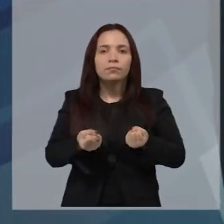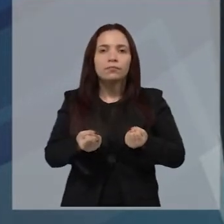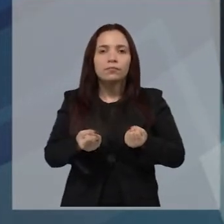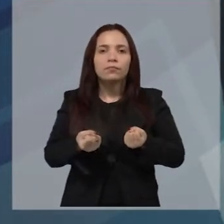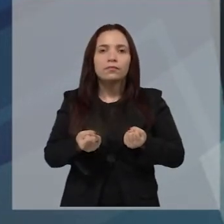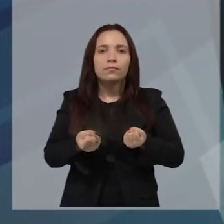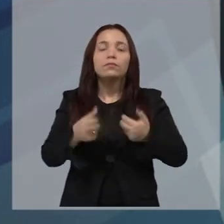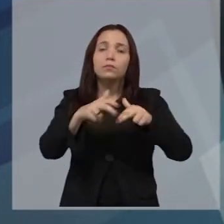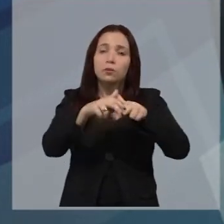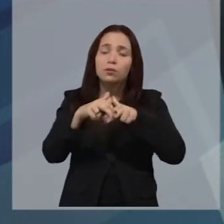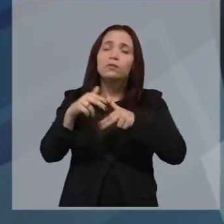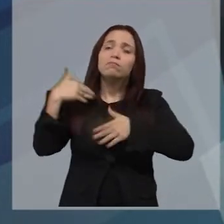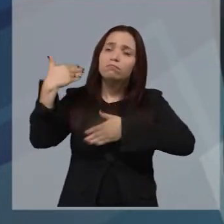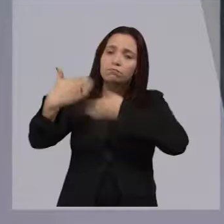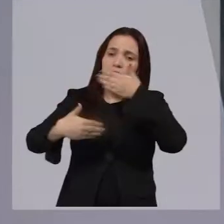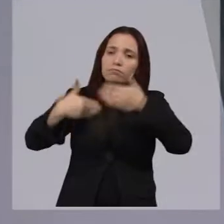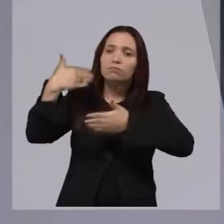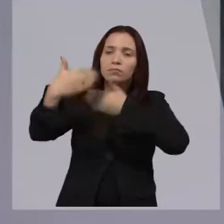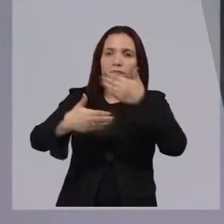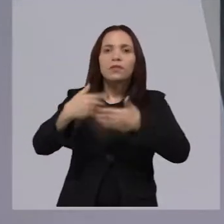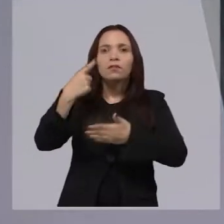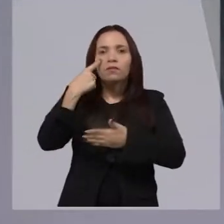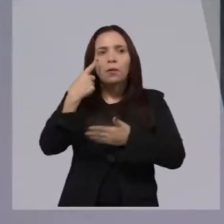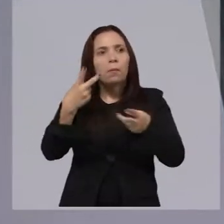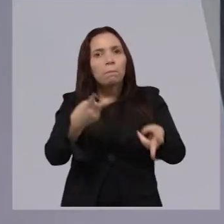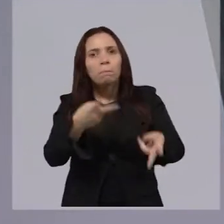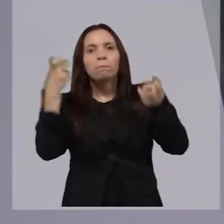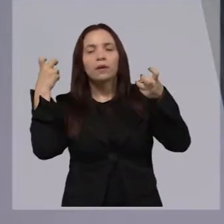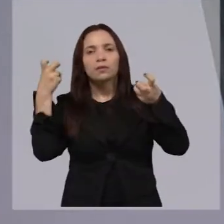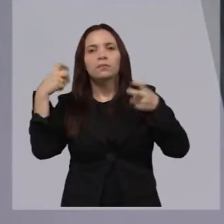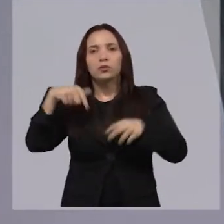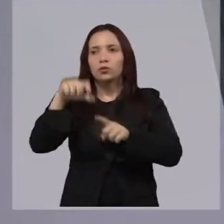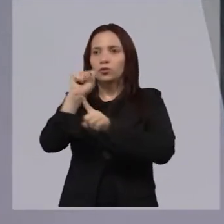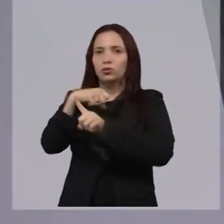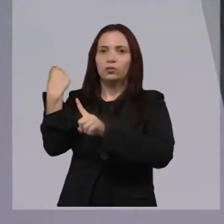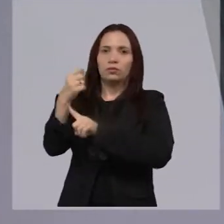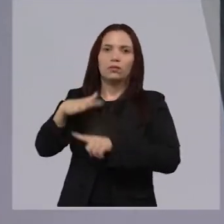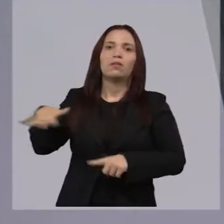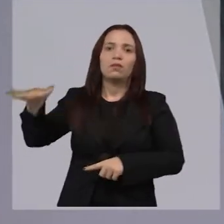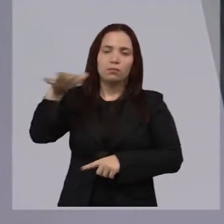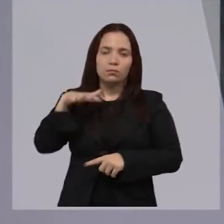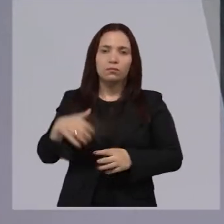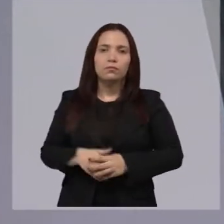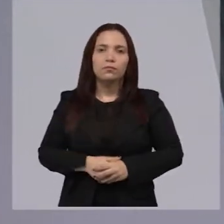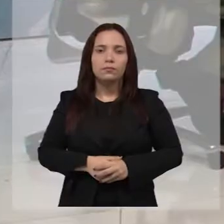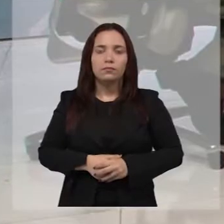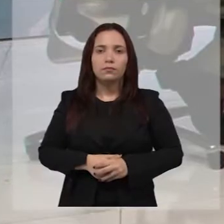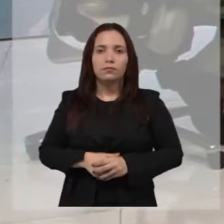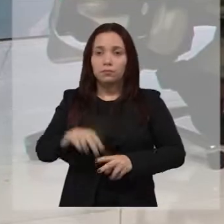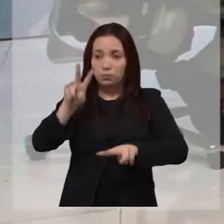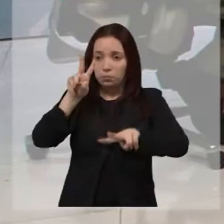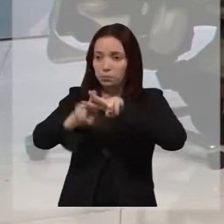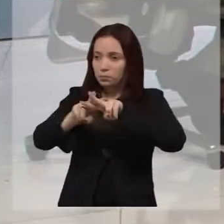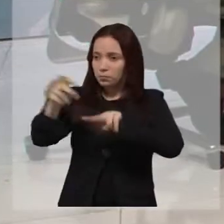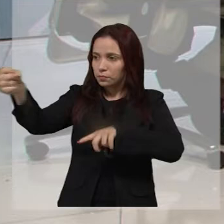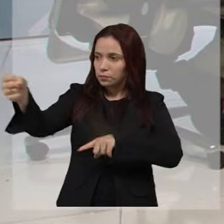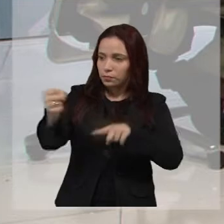que a cada dia que passa isso se torna mais forte na sociedade. Então, o